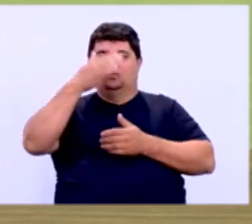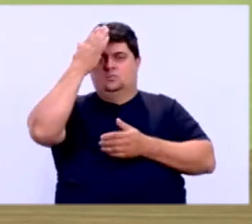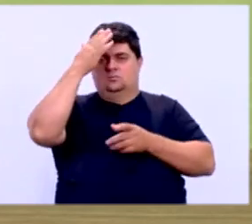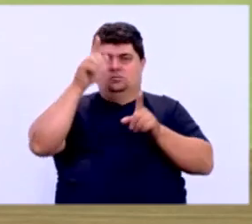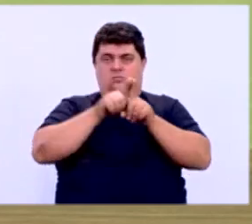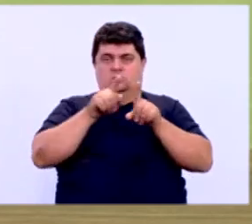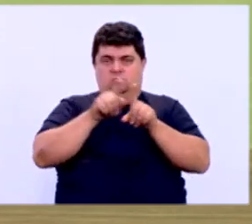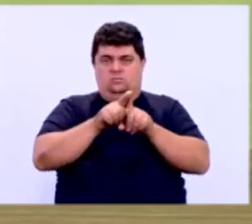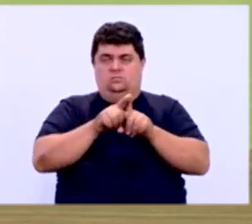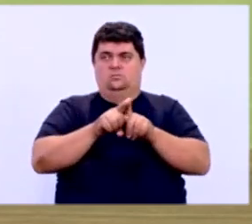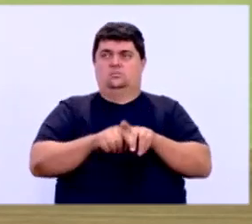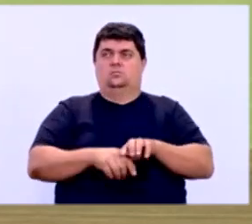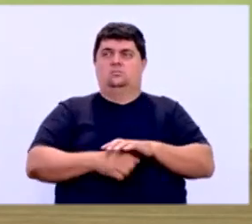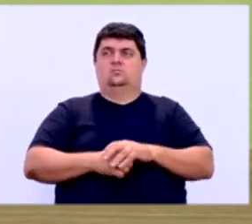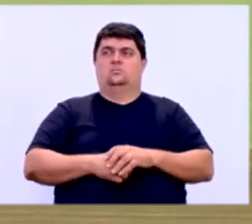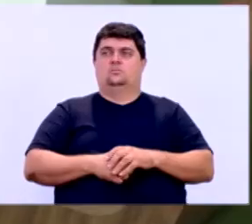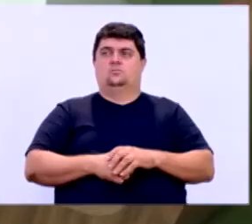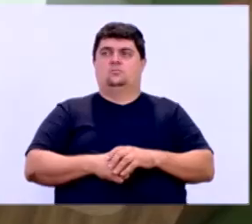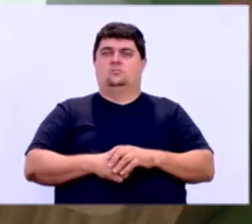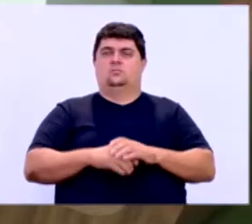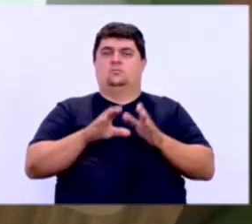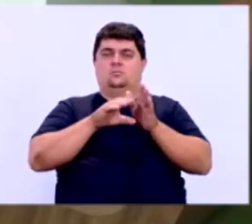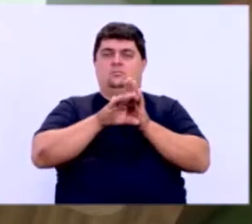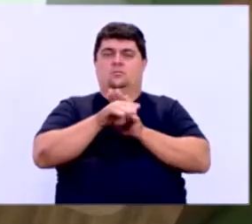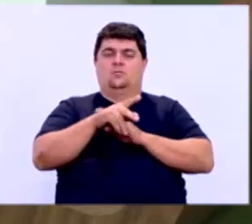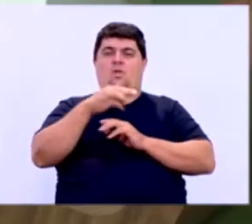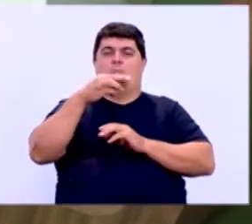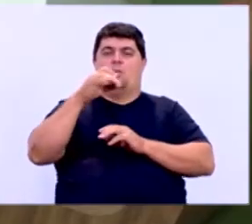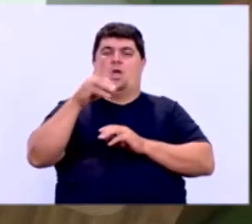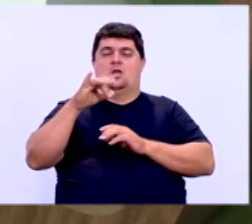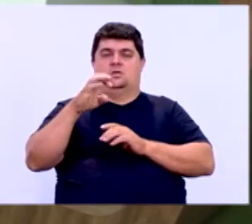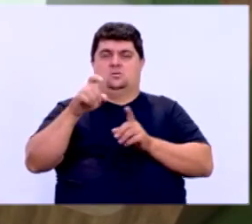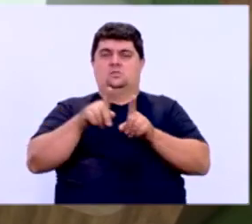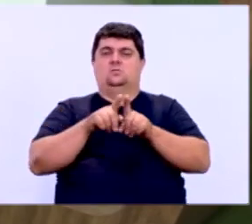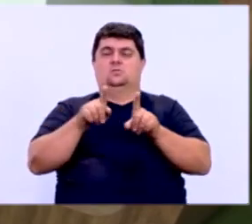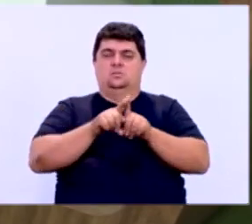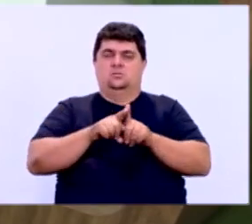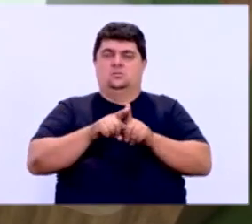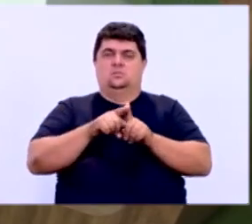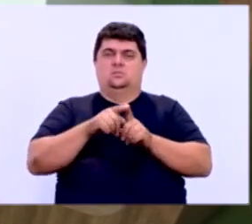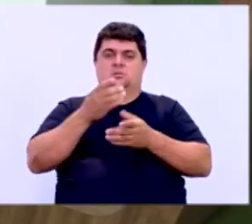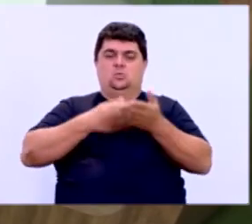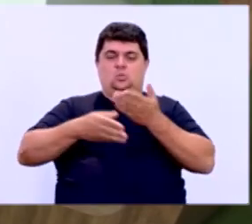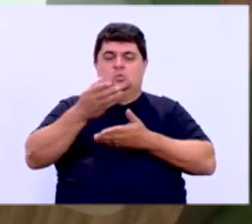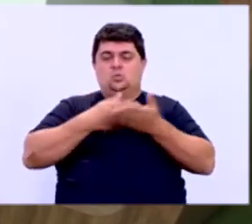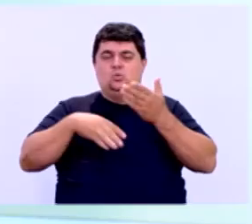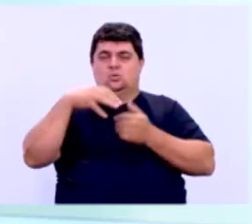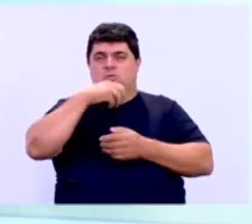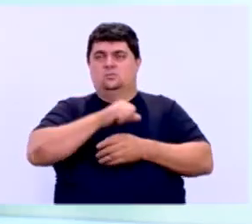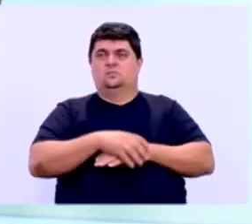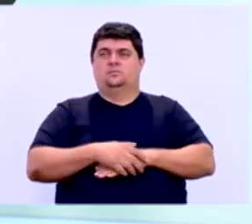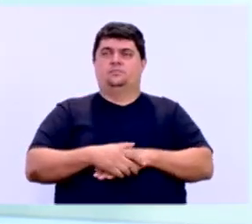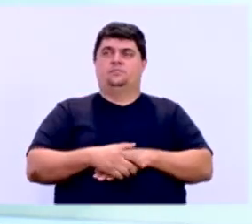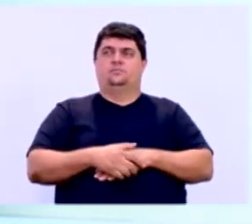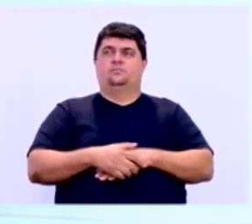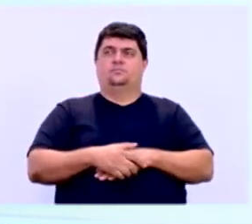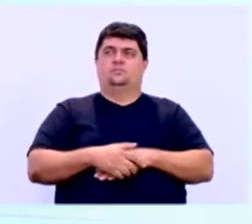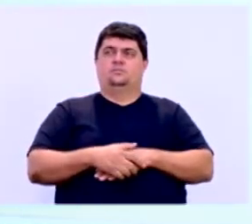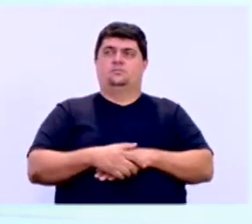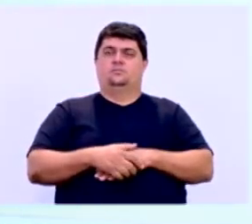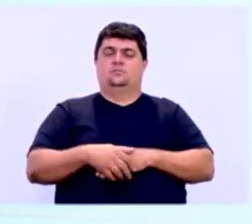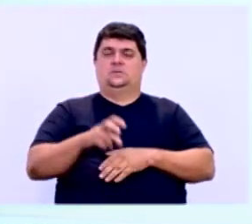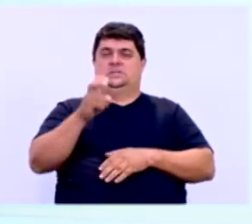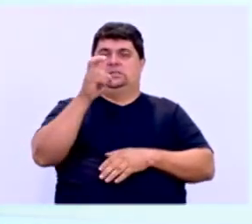também. Cacoal e Médici também aparecendo bastante aqui na interação. Legal, legal. Então vamos para a